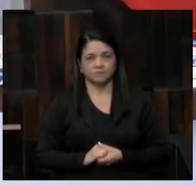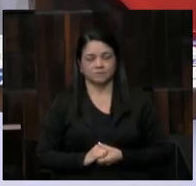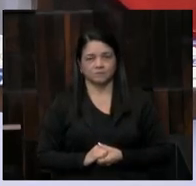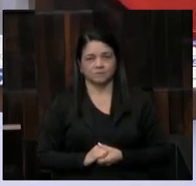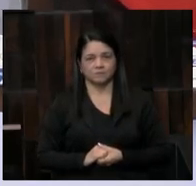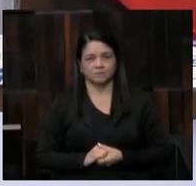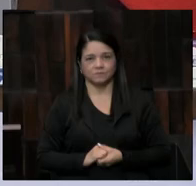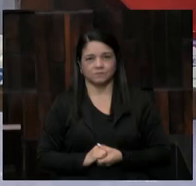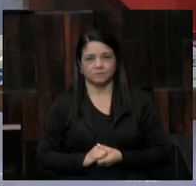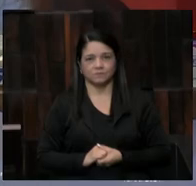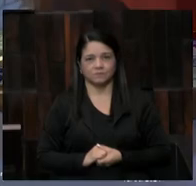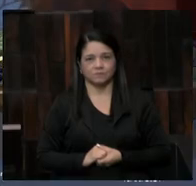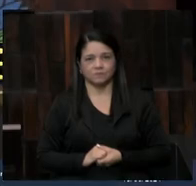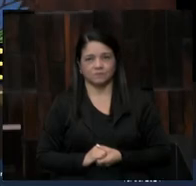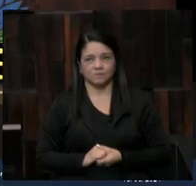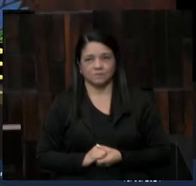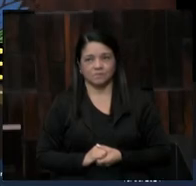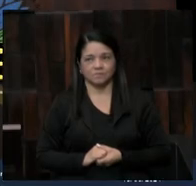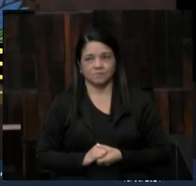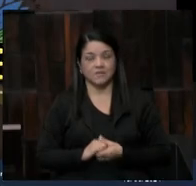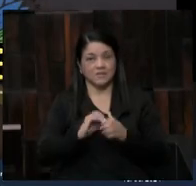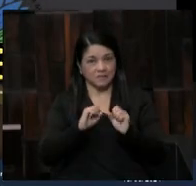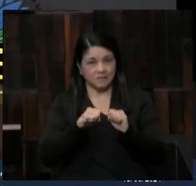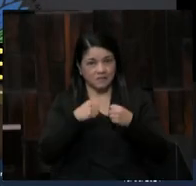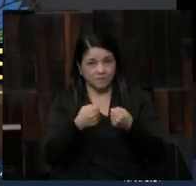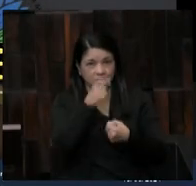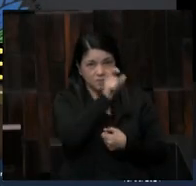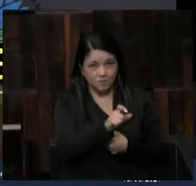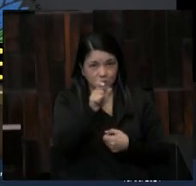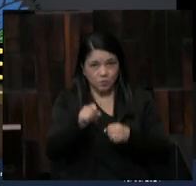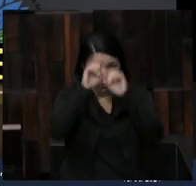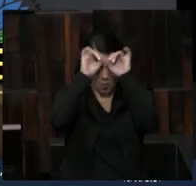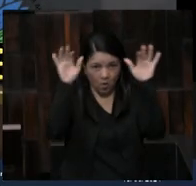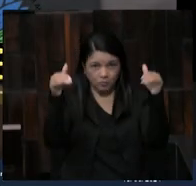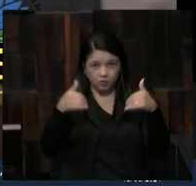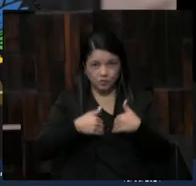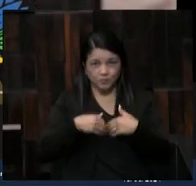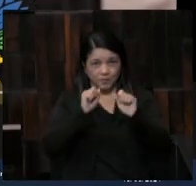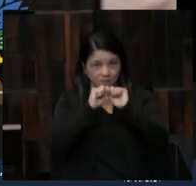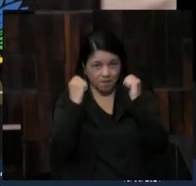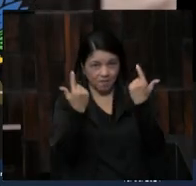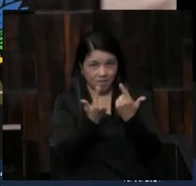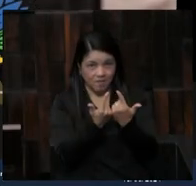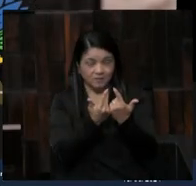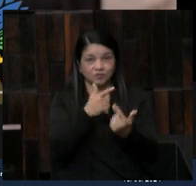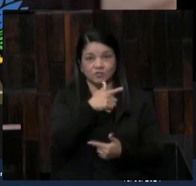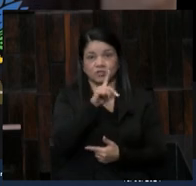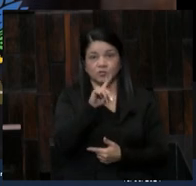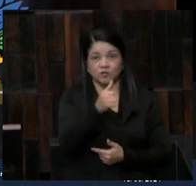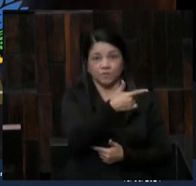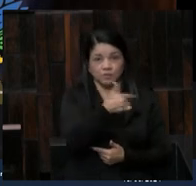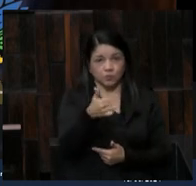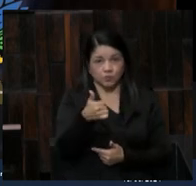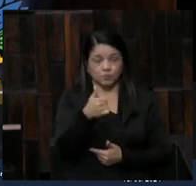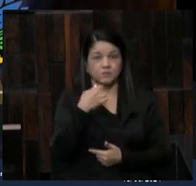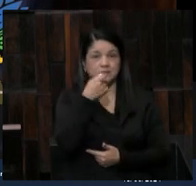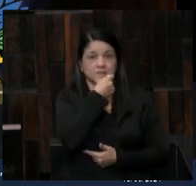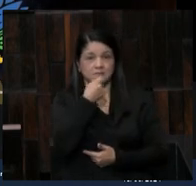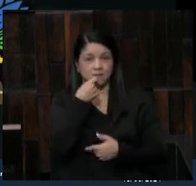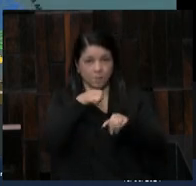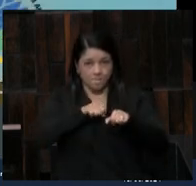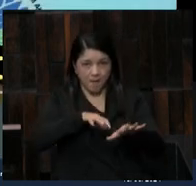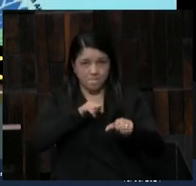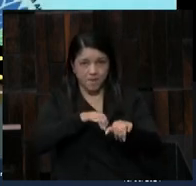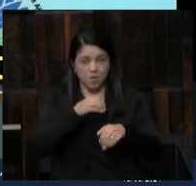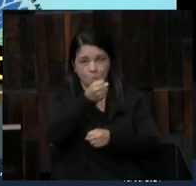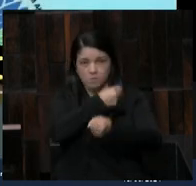Desde a criação da Frente Parlamentar em Defesa da Pessoa com Autismo, aqui da ALERJ, no dia 21 de setembro do ano